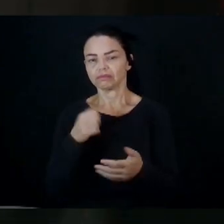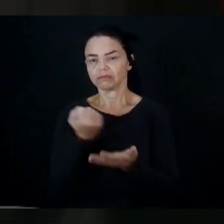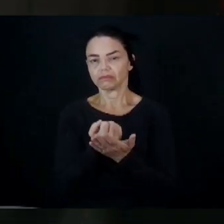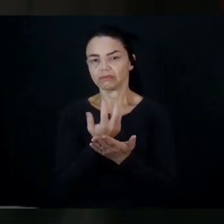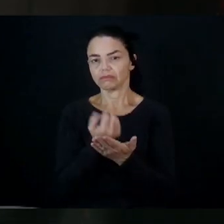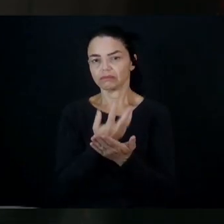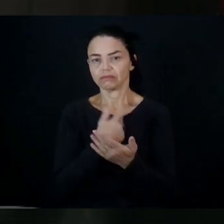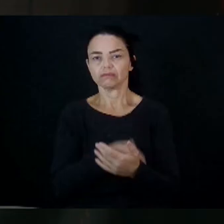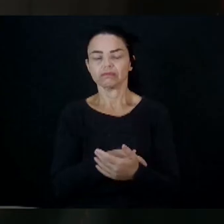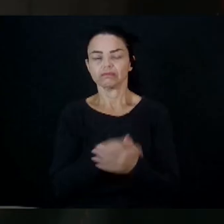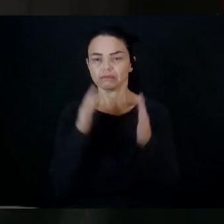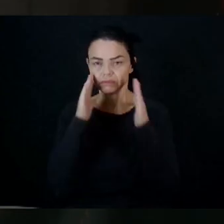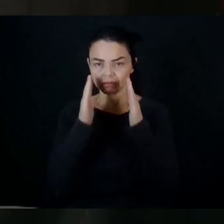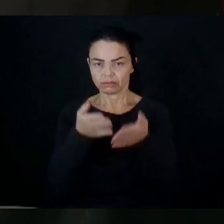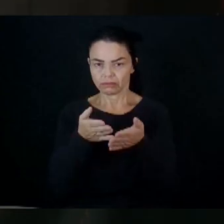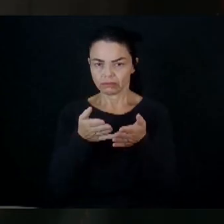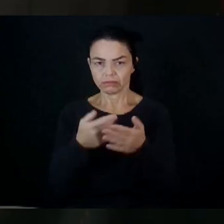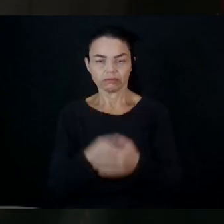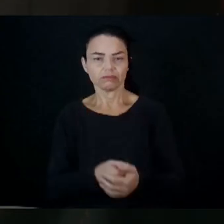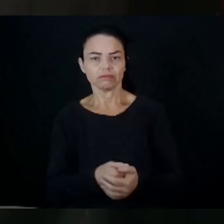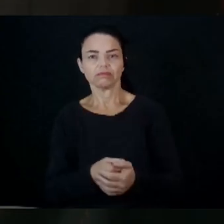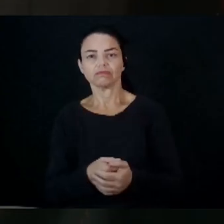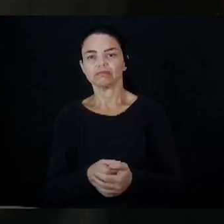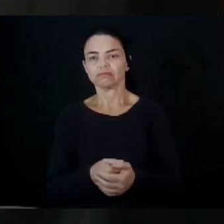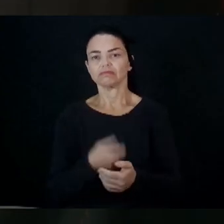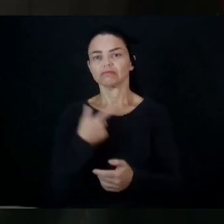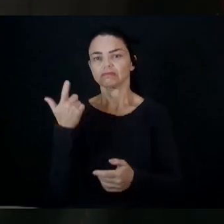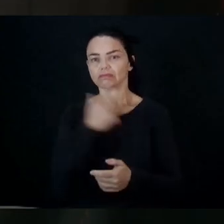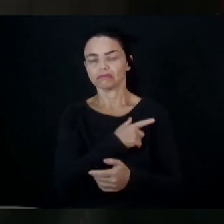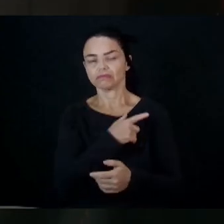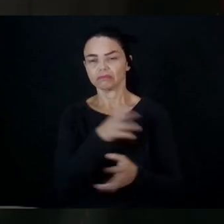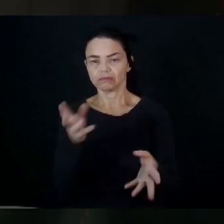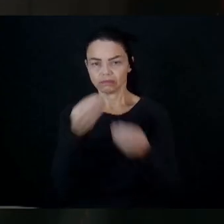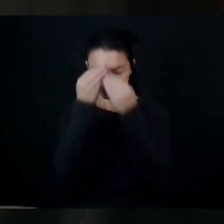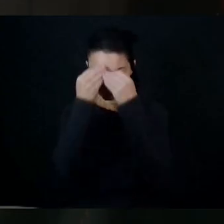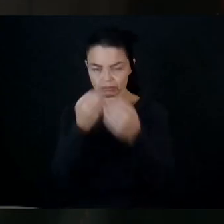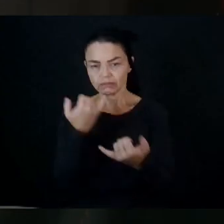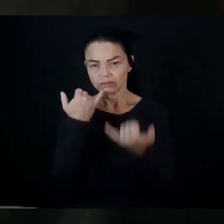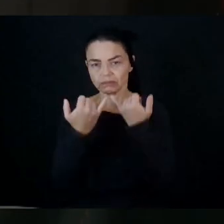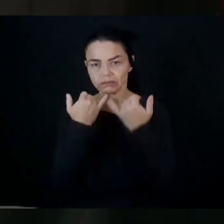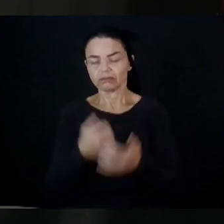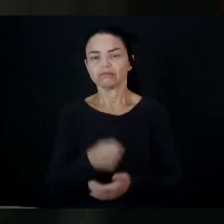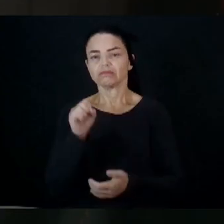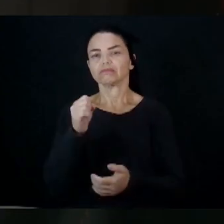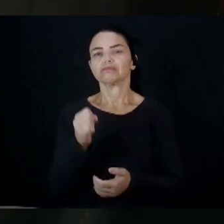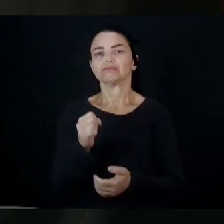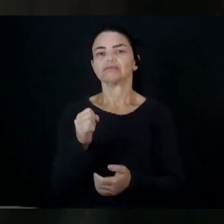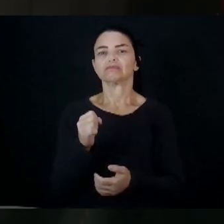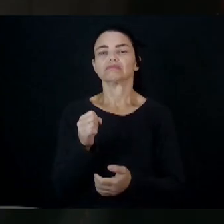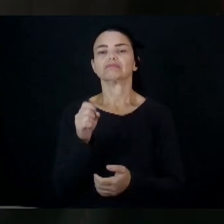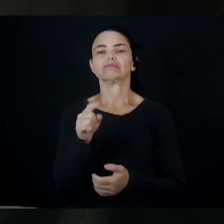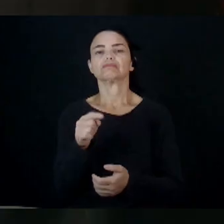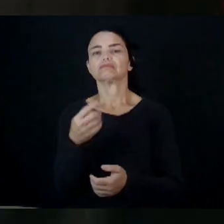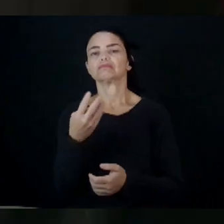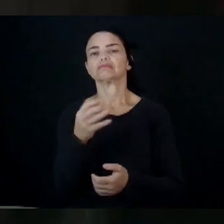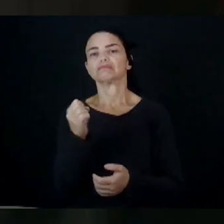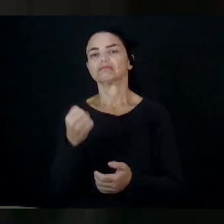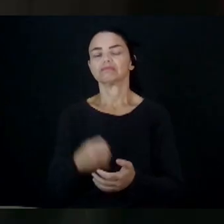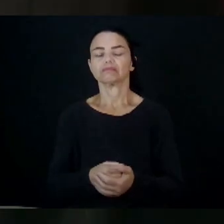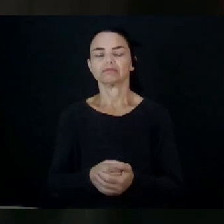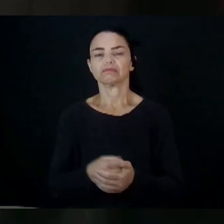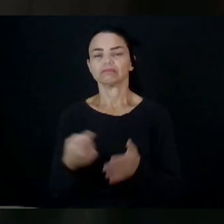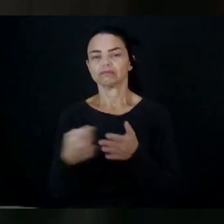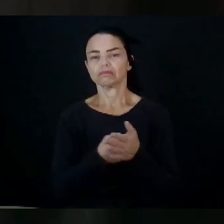foca nele para você armazenar as informações. É isso. 8h48, mais uma pergunta. Por favor, produção, vamos